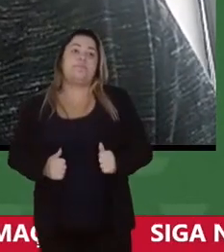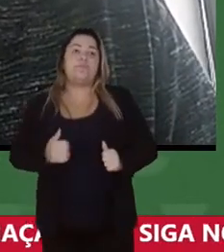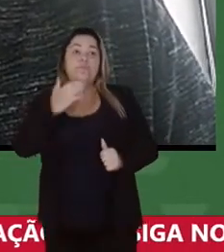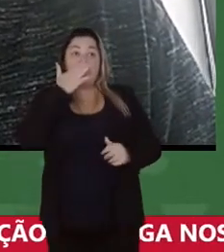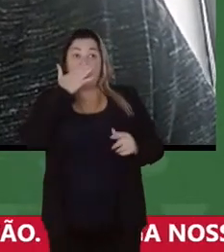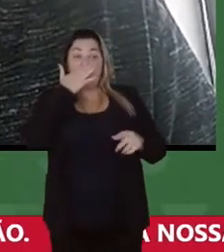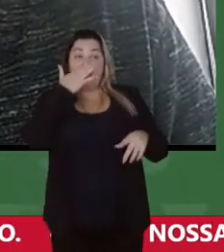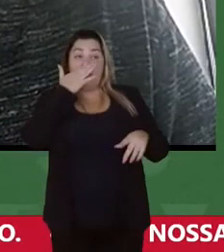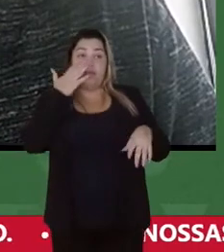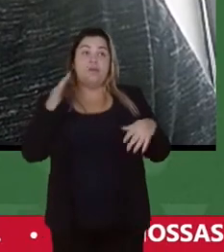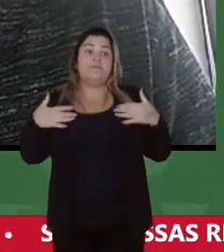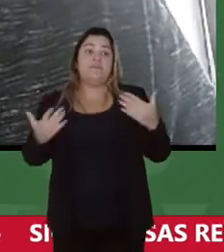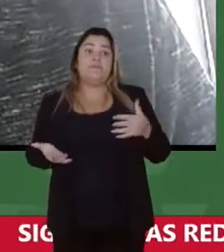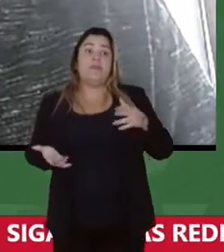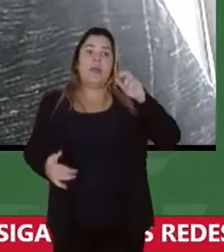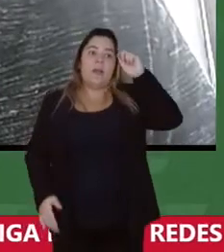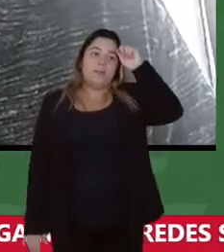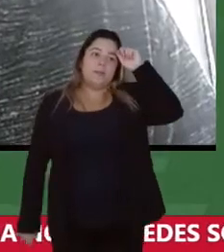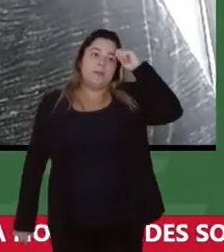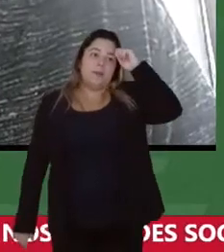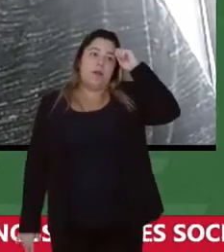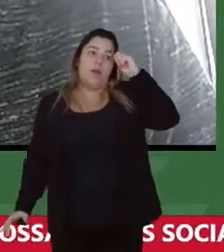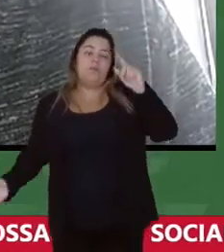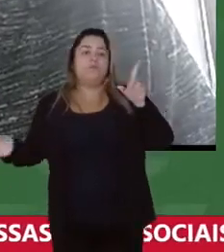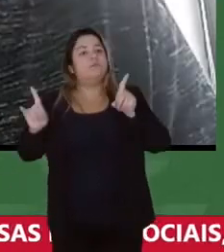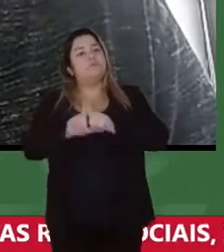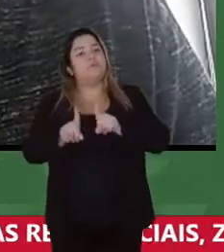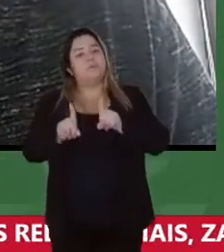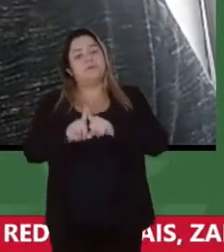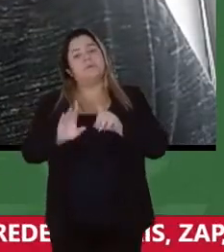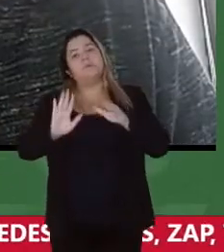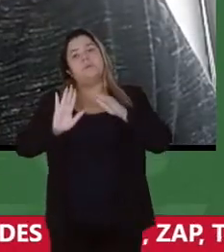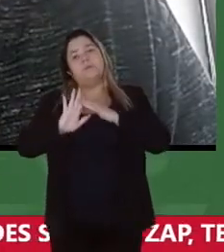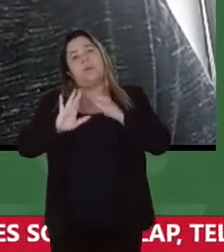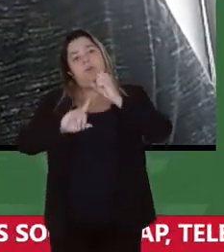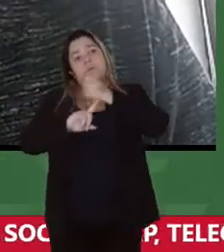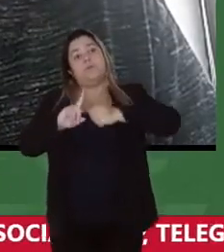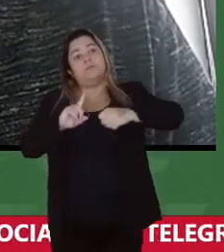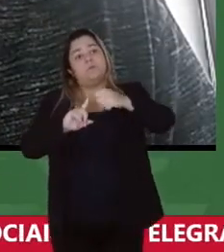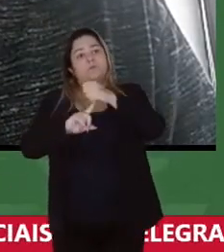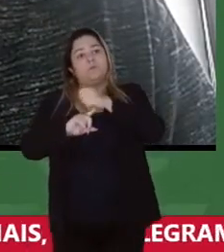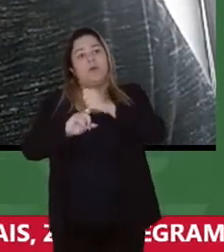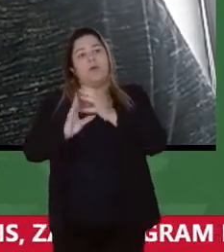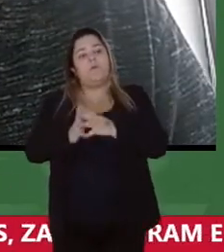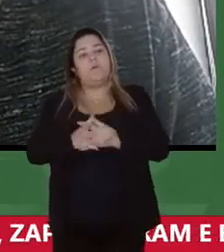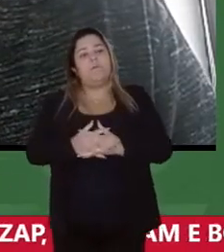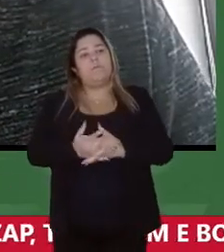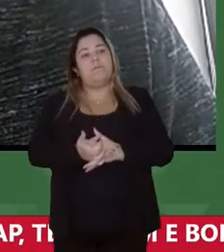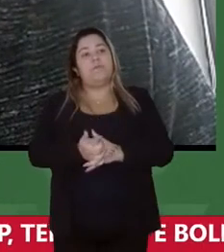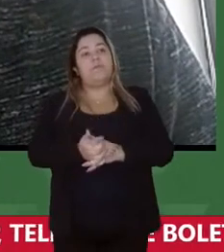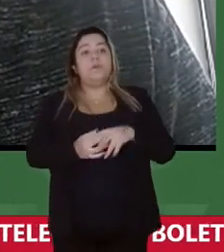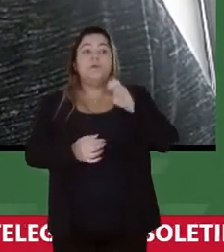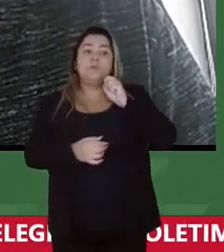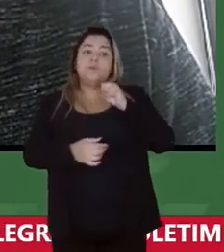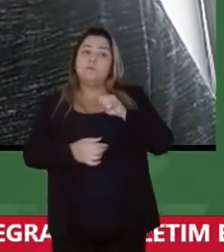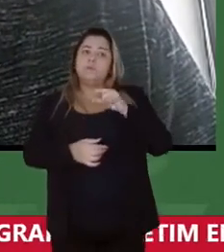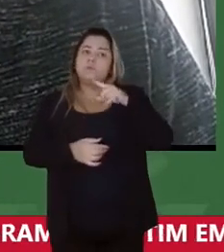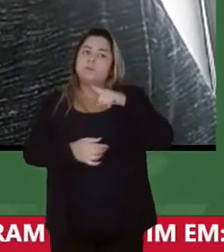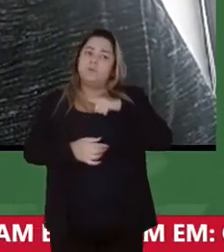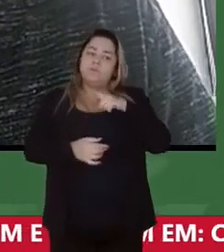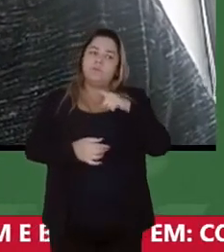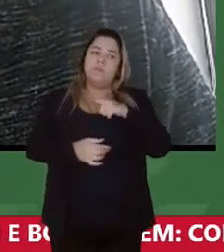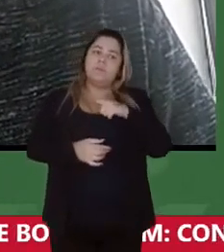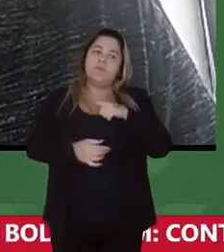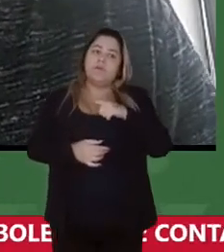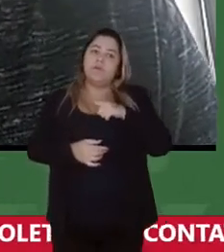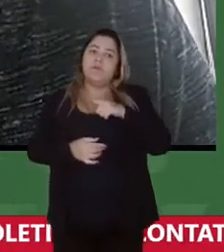questão racial for tratada como questão social. Então, se você não tratar a